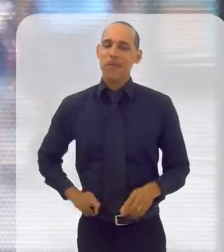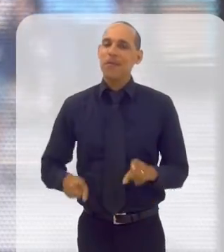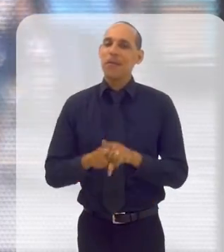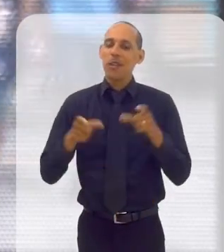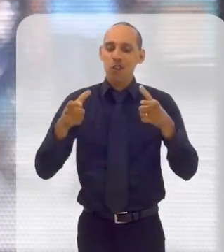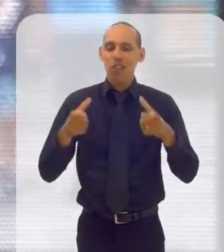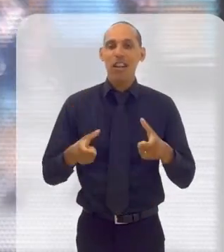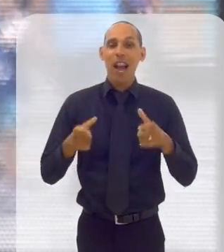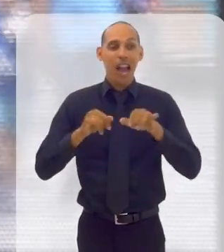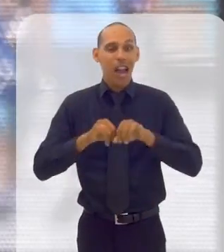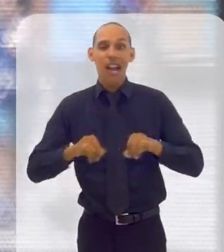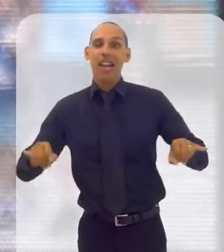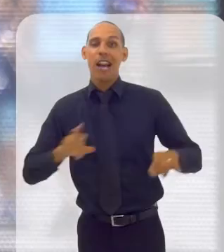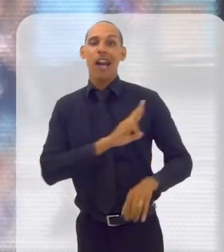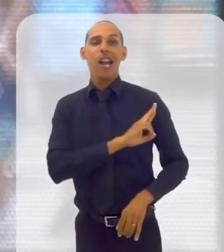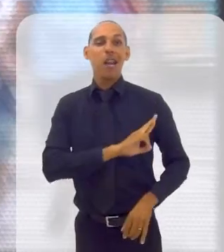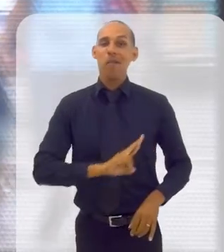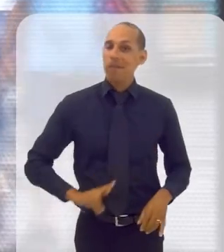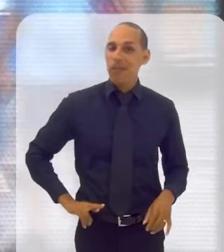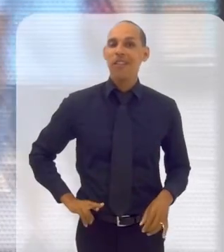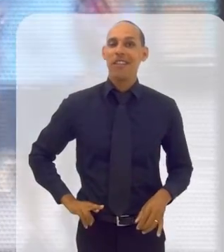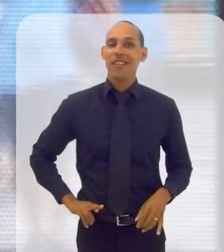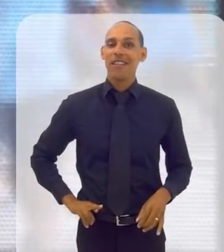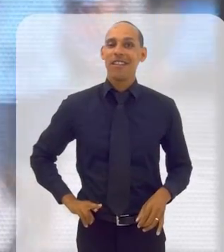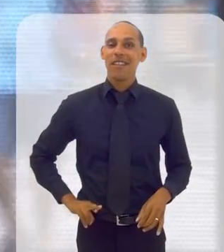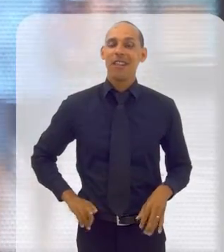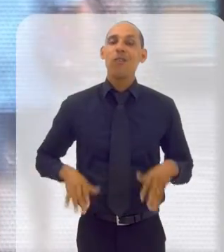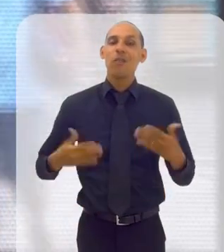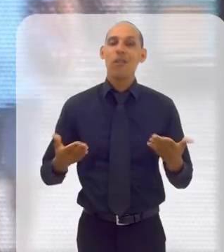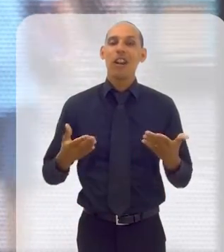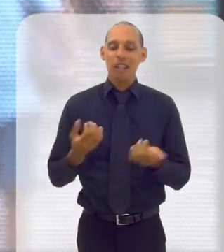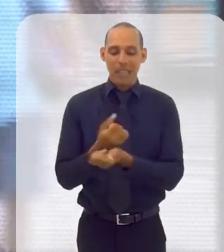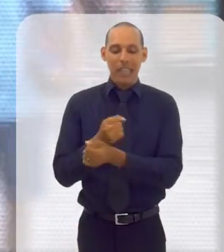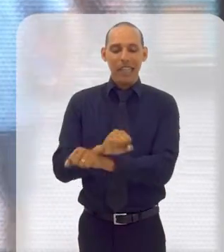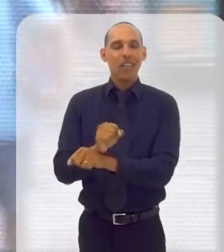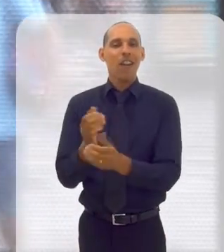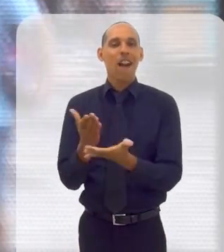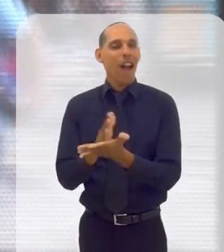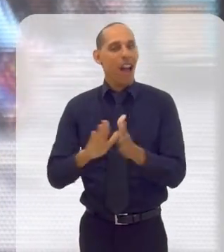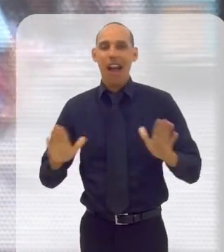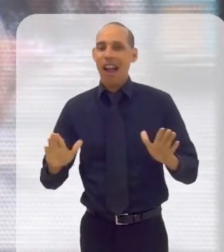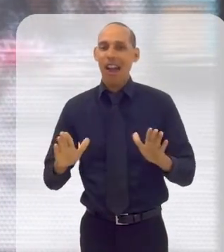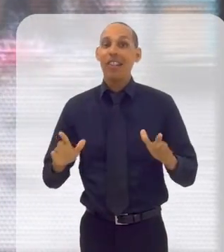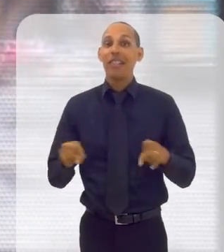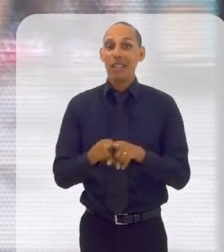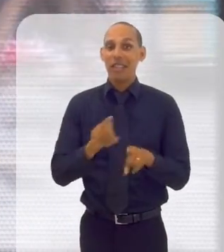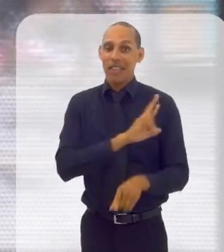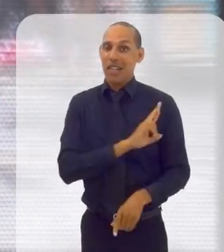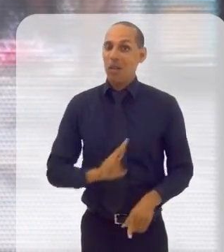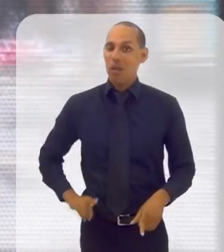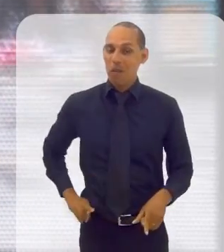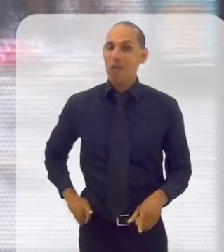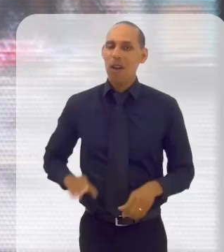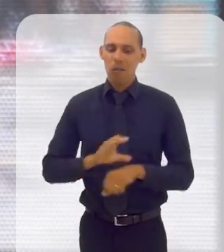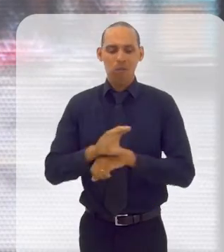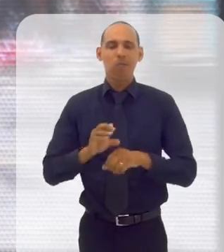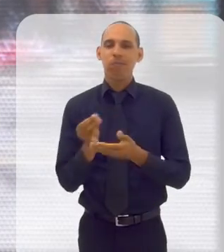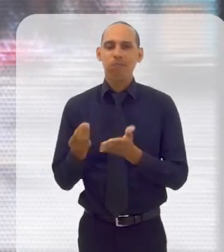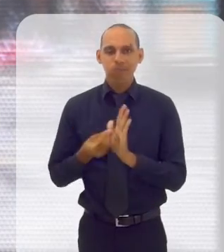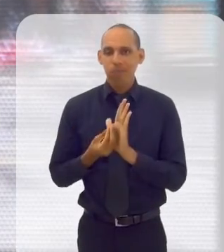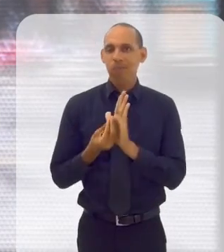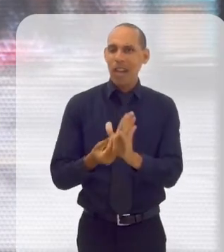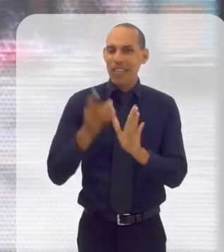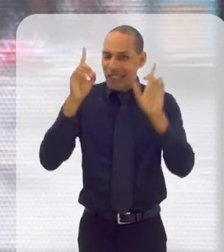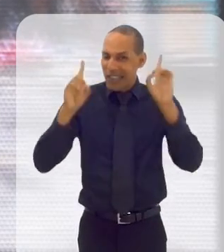praça e nesse lugar também vai ser proclamada uma república logo após o fim da escravidão, e essa república também vai colocar